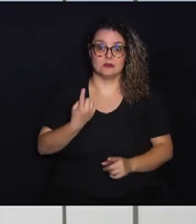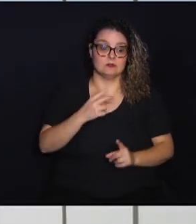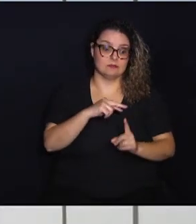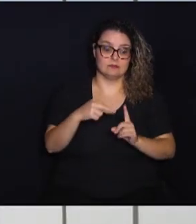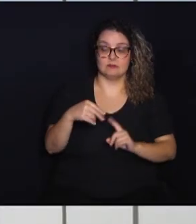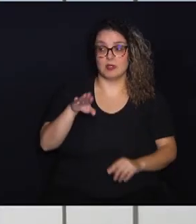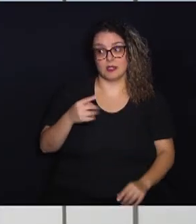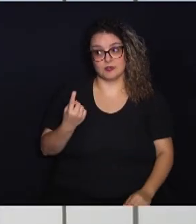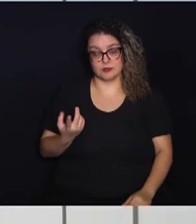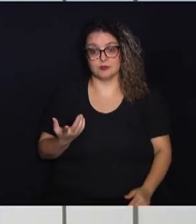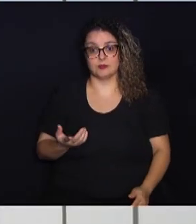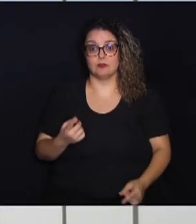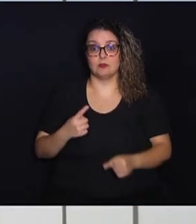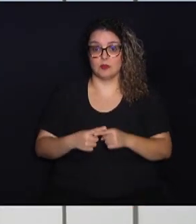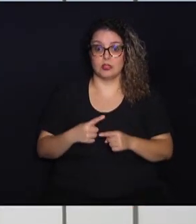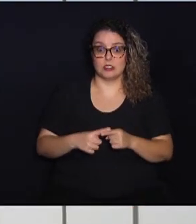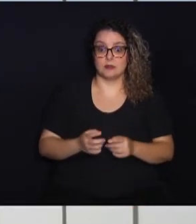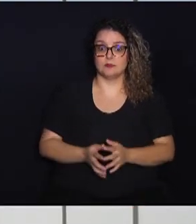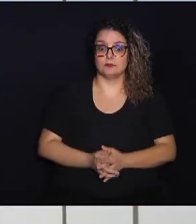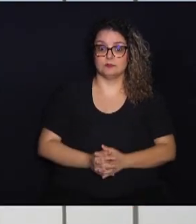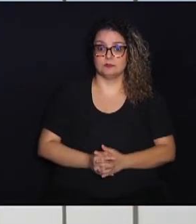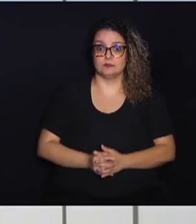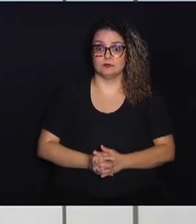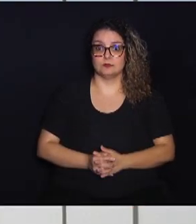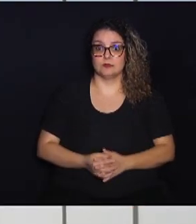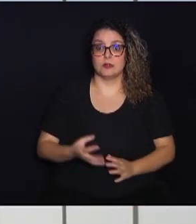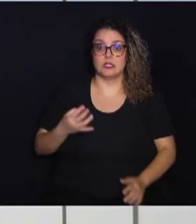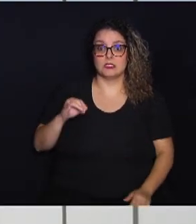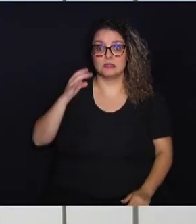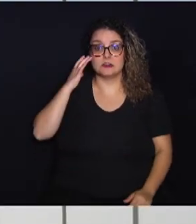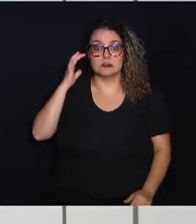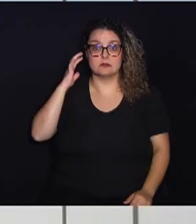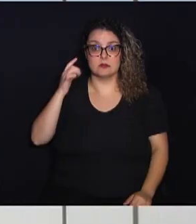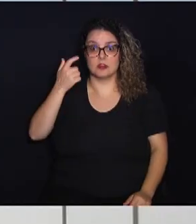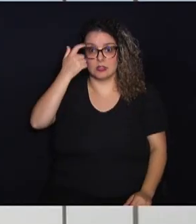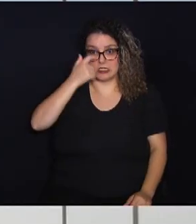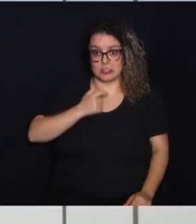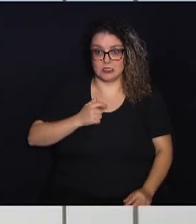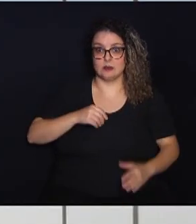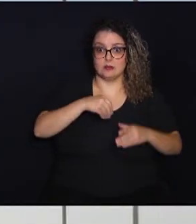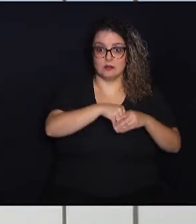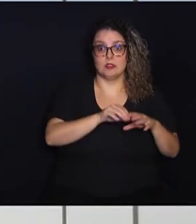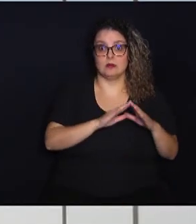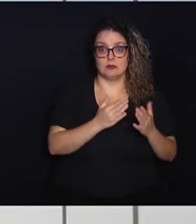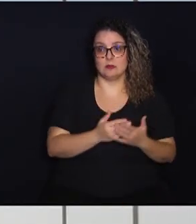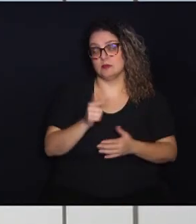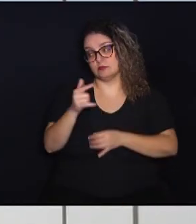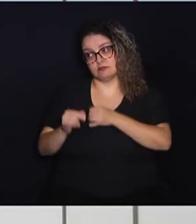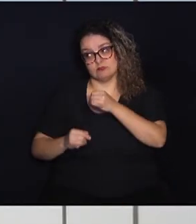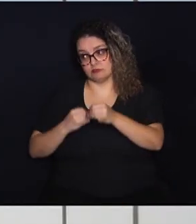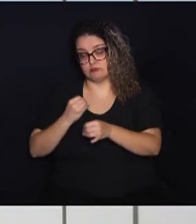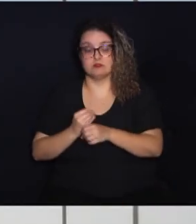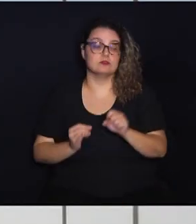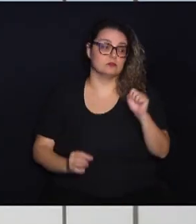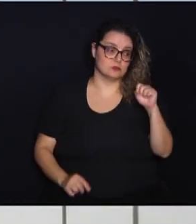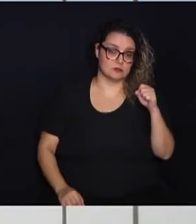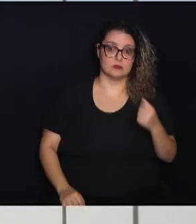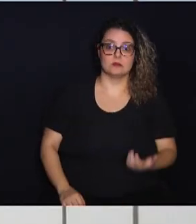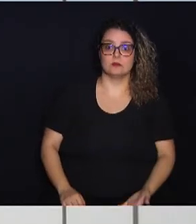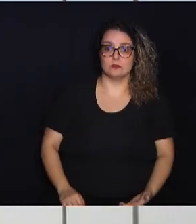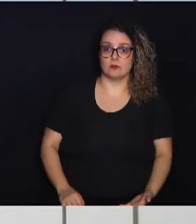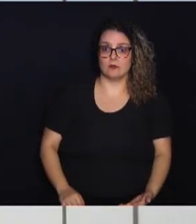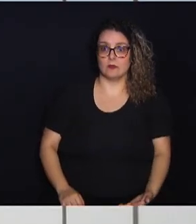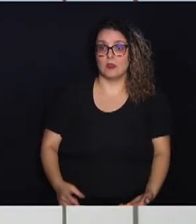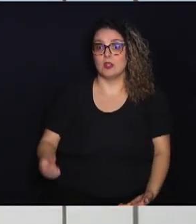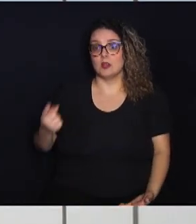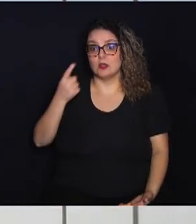isso. Porque se a gente imaginar, quando eu estava na escola, não tinha internet. E olha